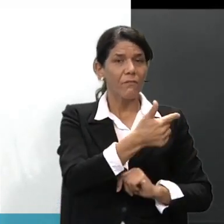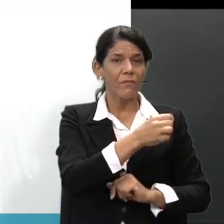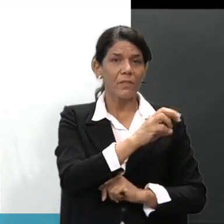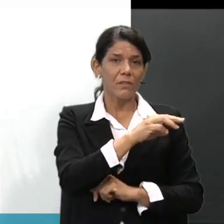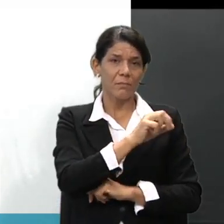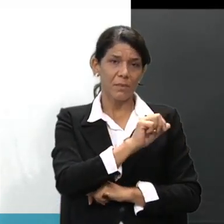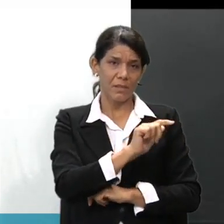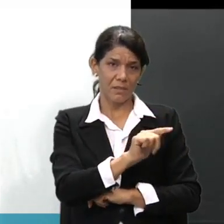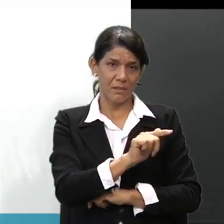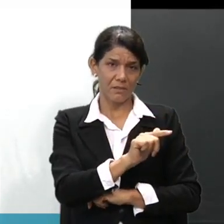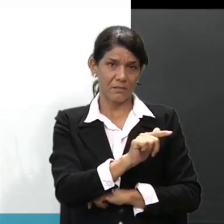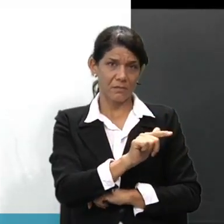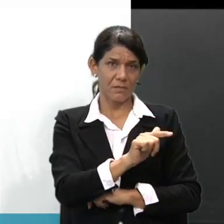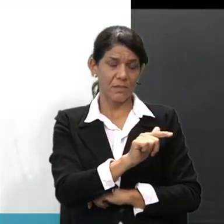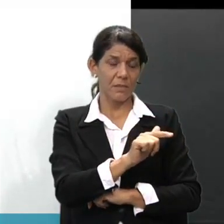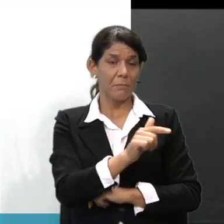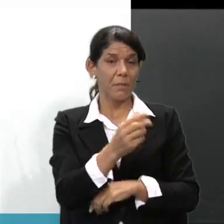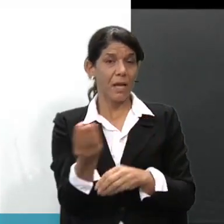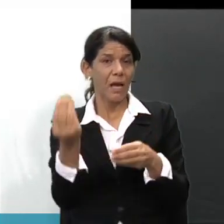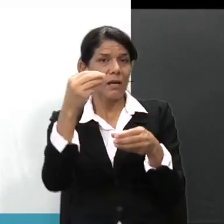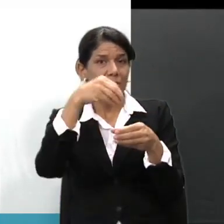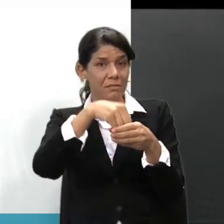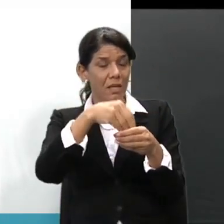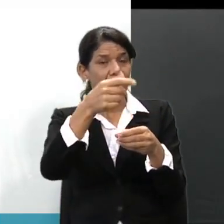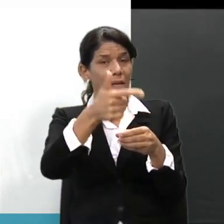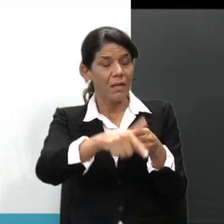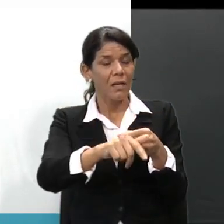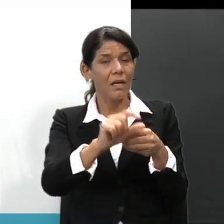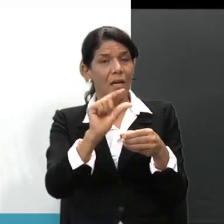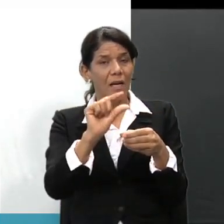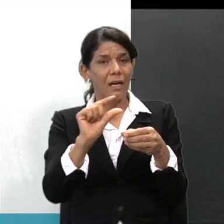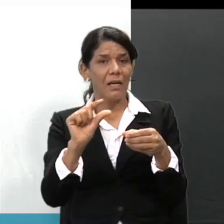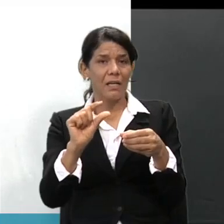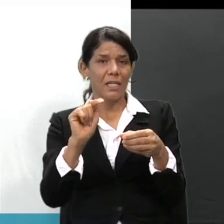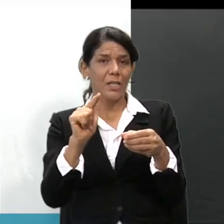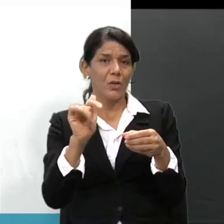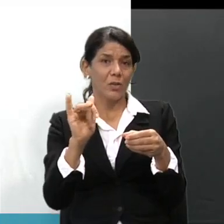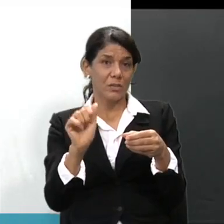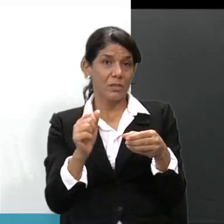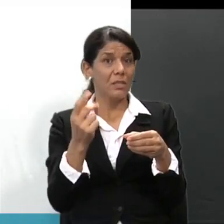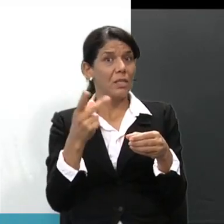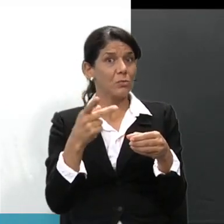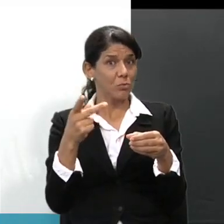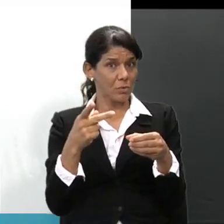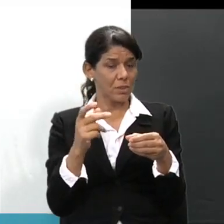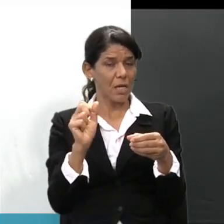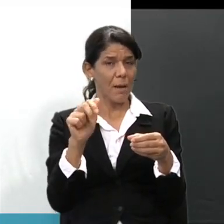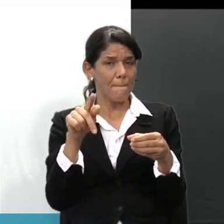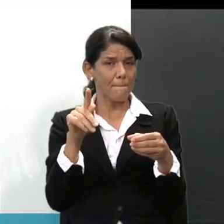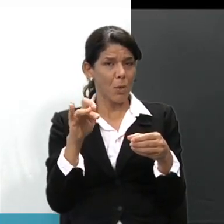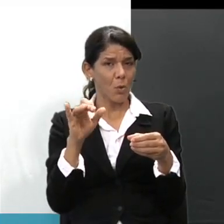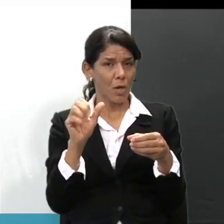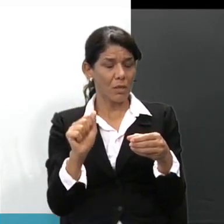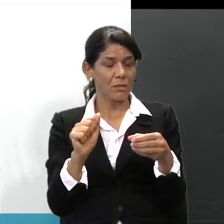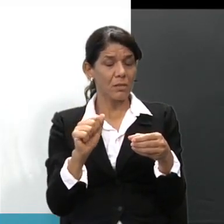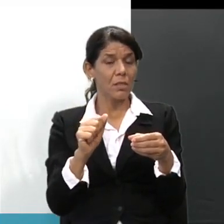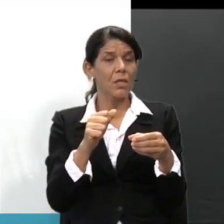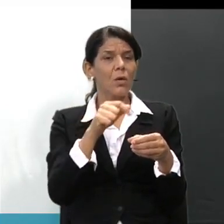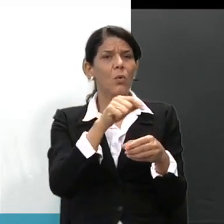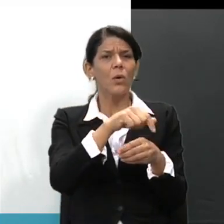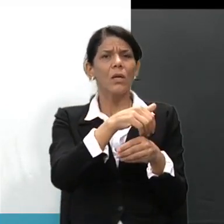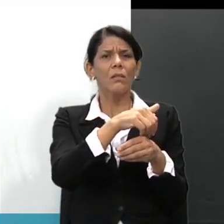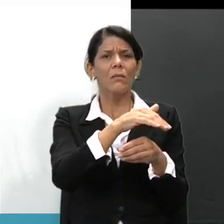ml para ser acrescentado às ampolas de glicose, que serão 2. Quanto que eu vou